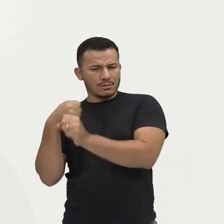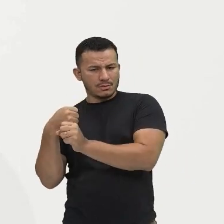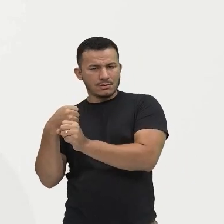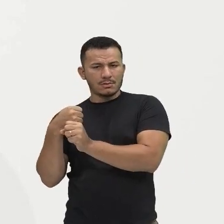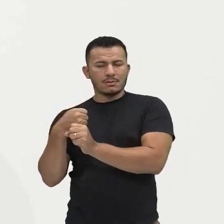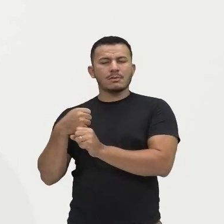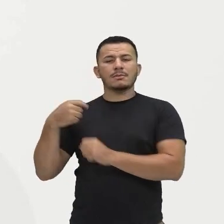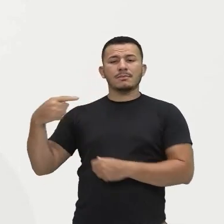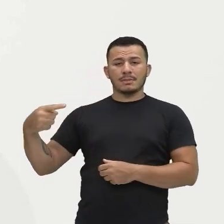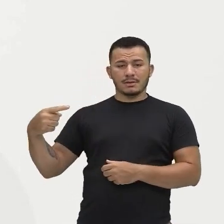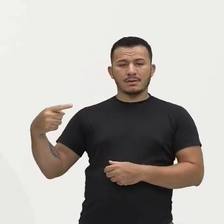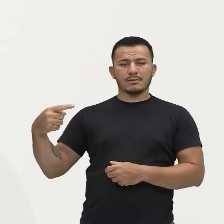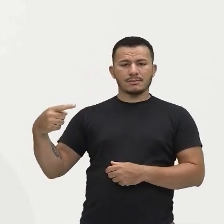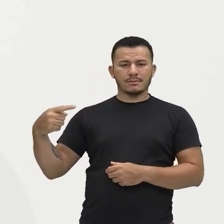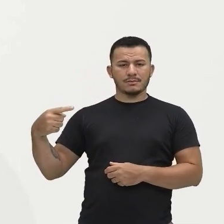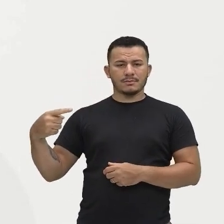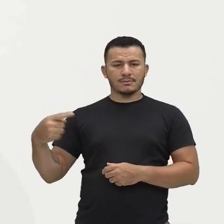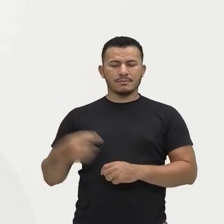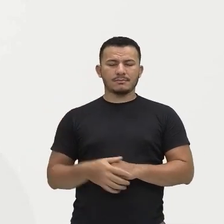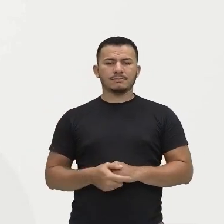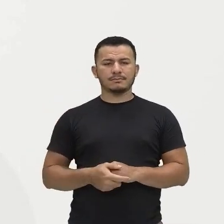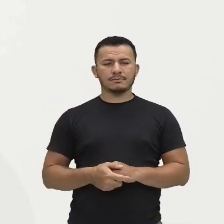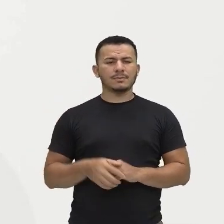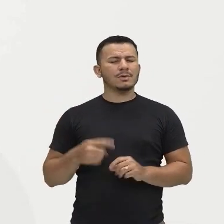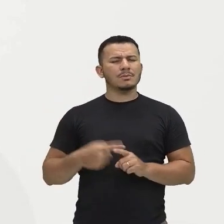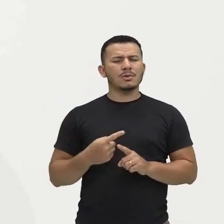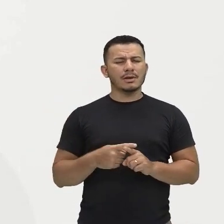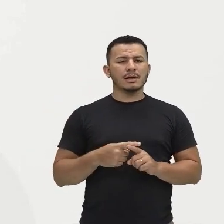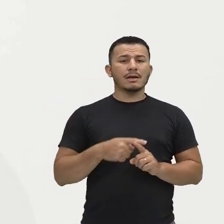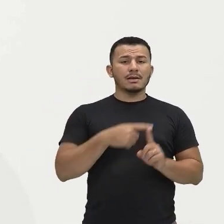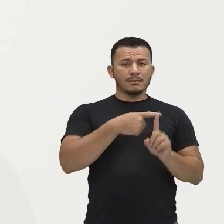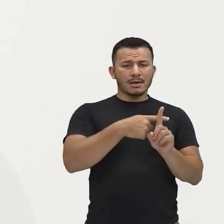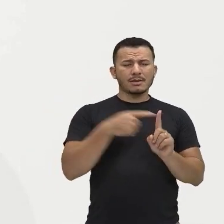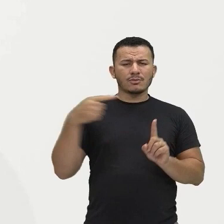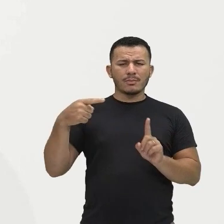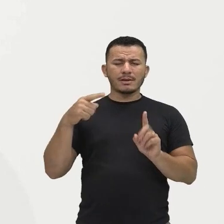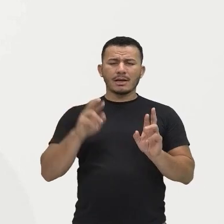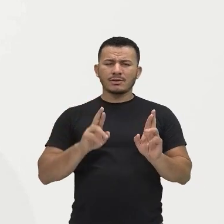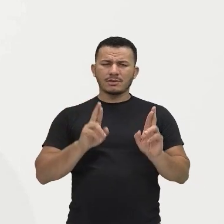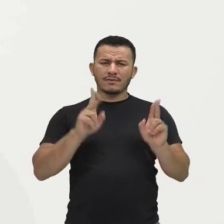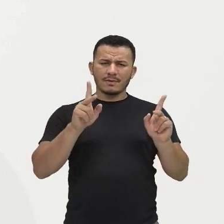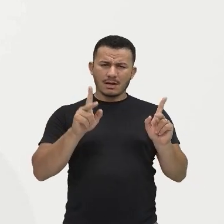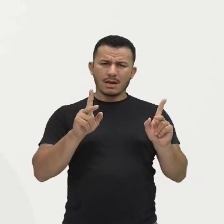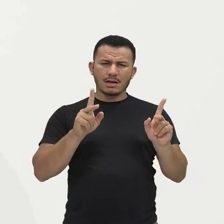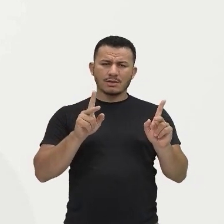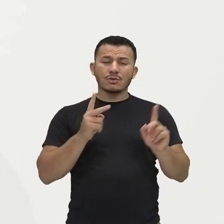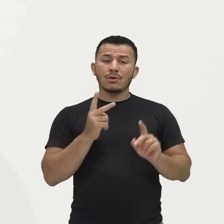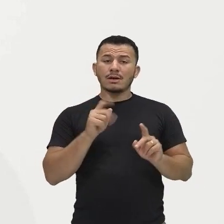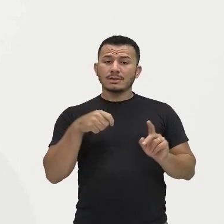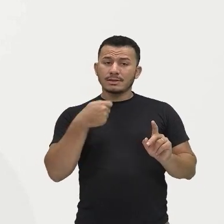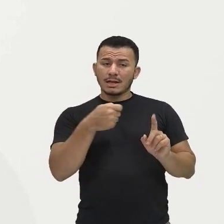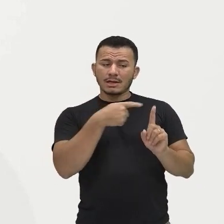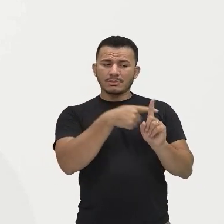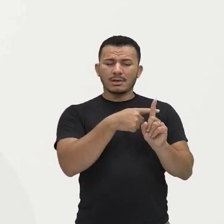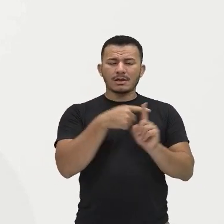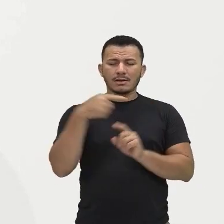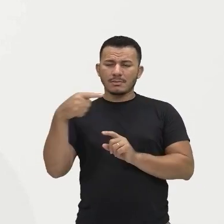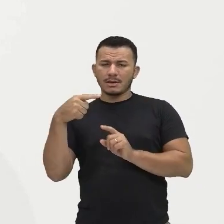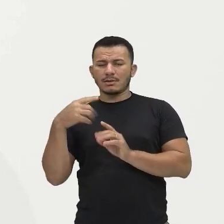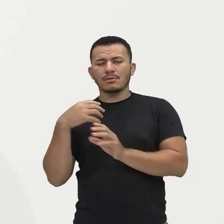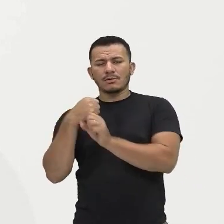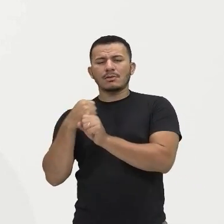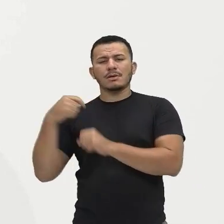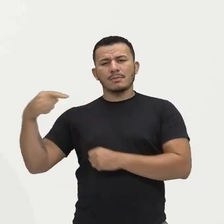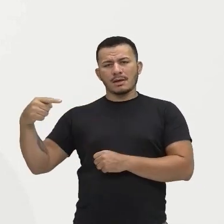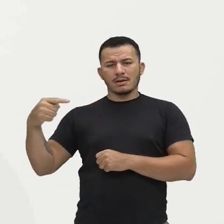dar menos. Olha, porque sinais diferentes, o resultado é menos. Os sinais ficam menos. E